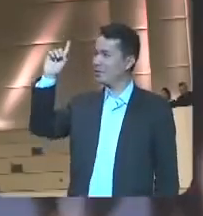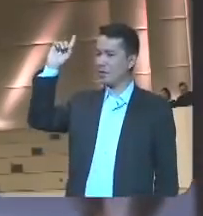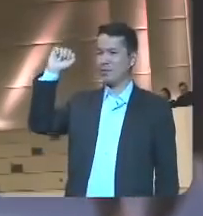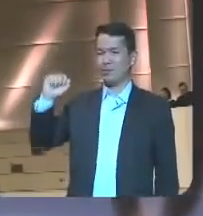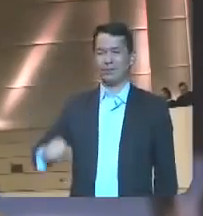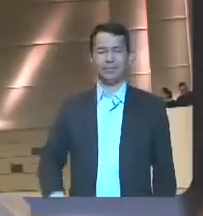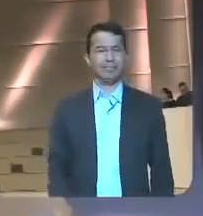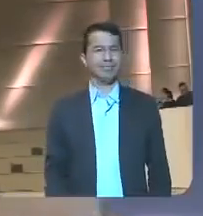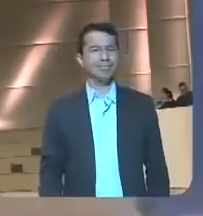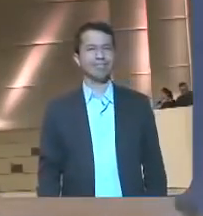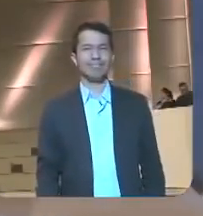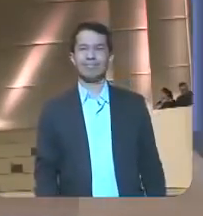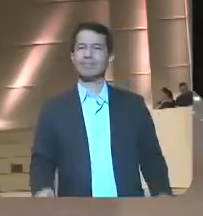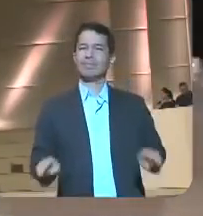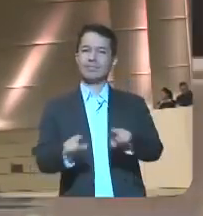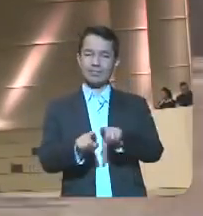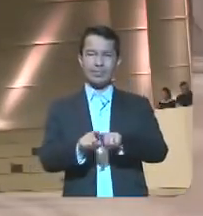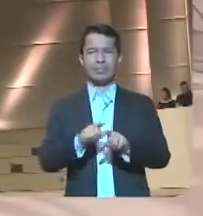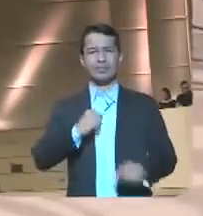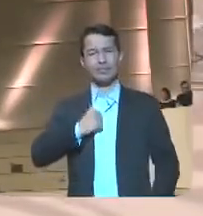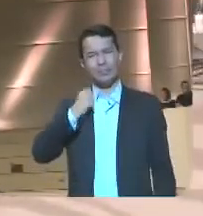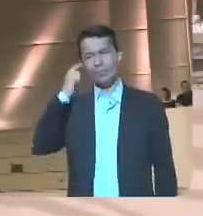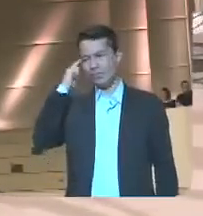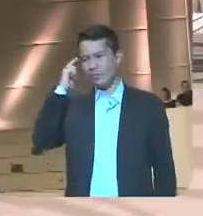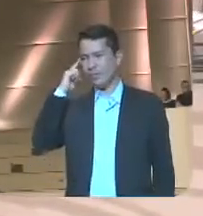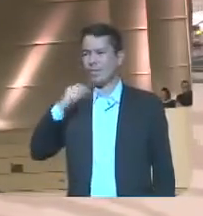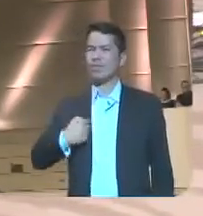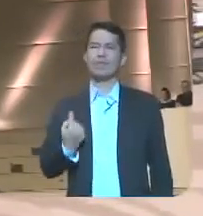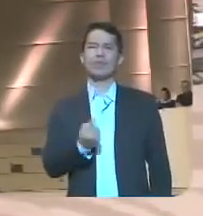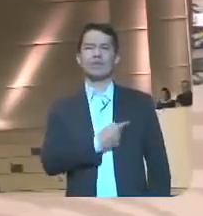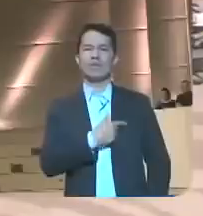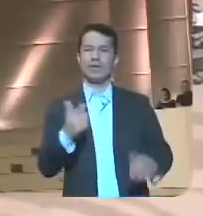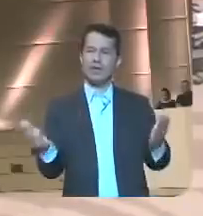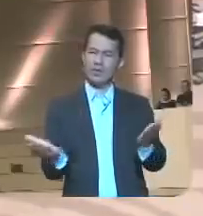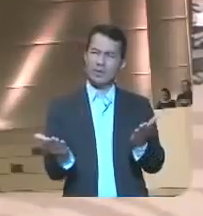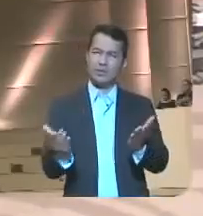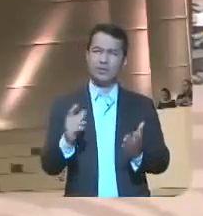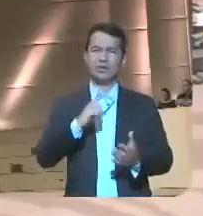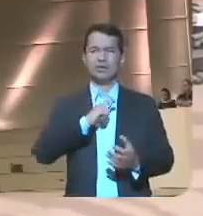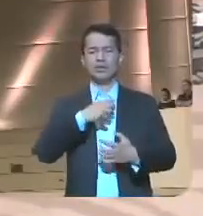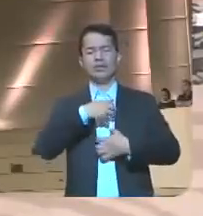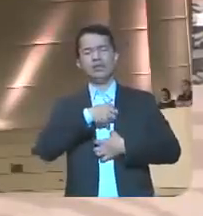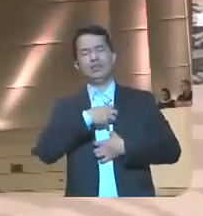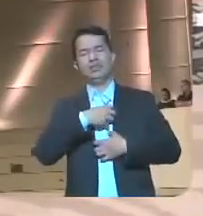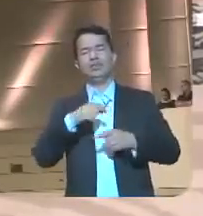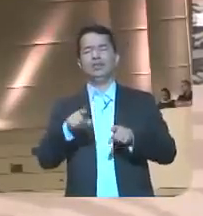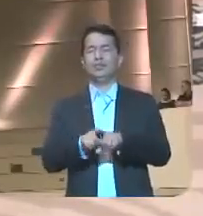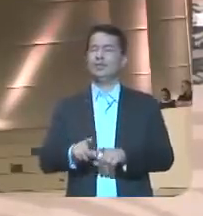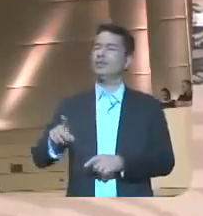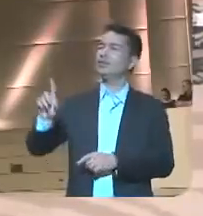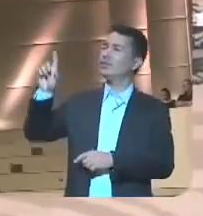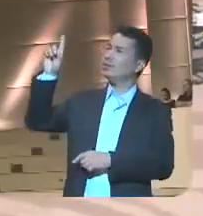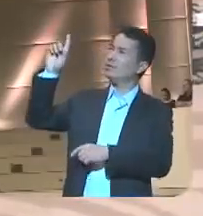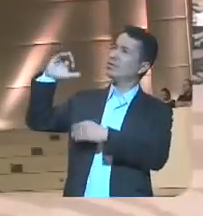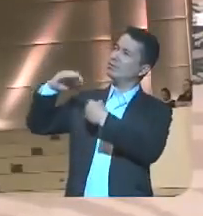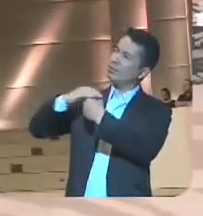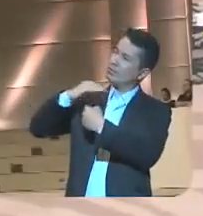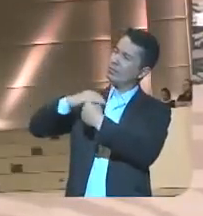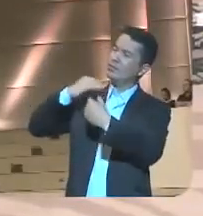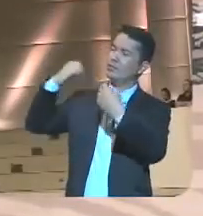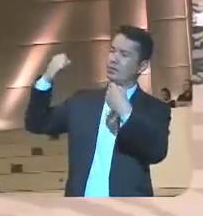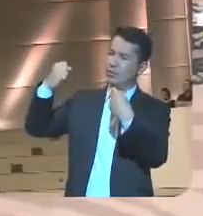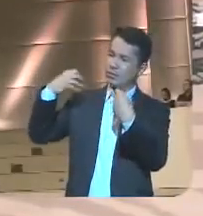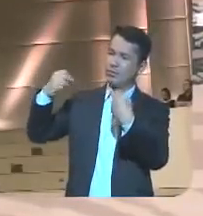eu acho tremendo porque nesse ensino de deus na nossa vida nesse aconselhado o senhor